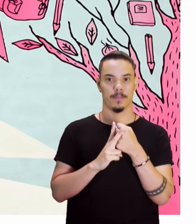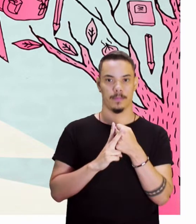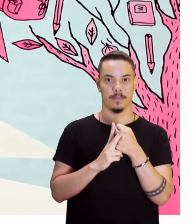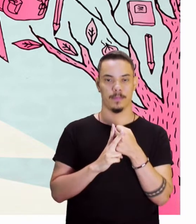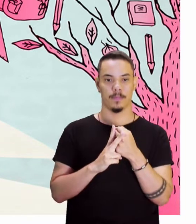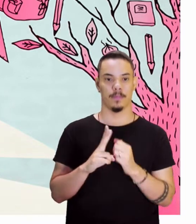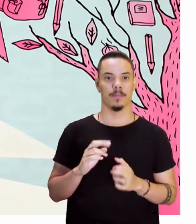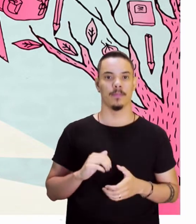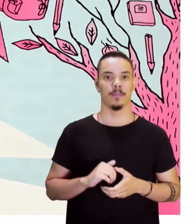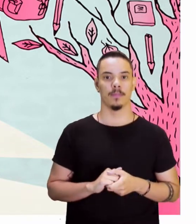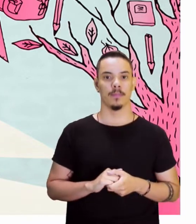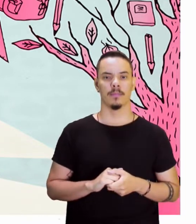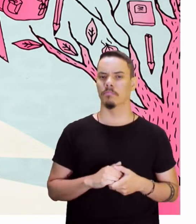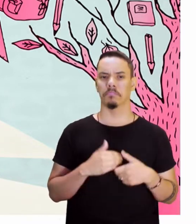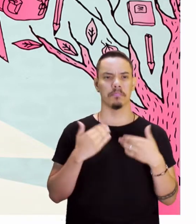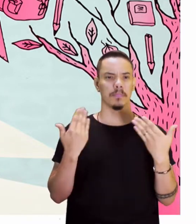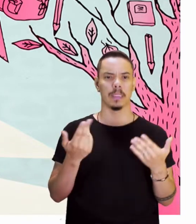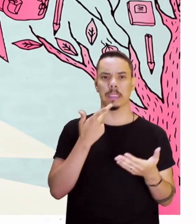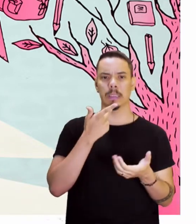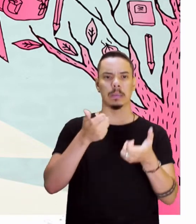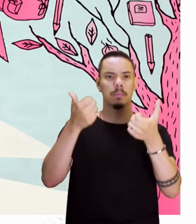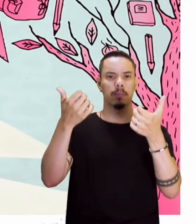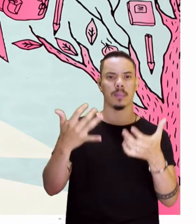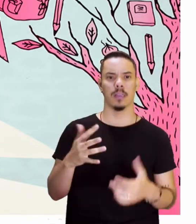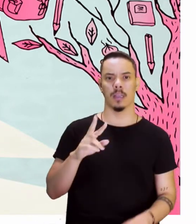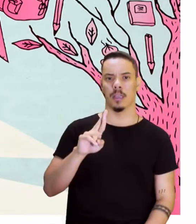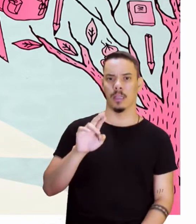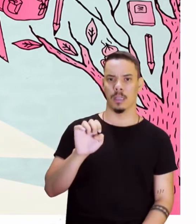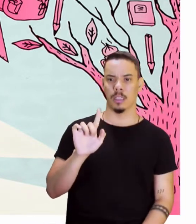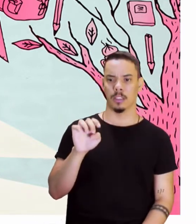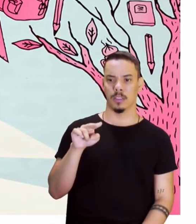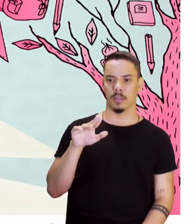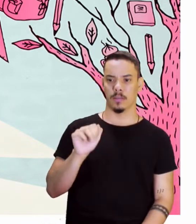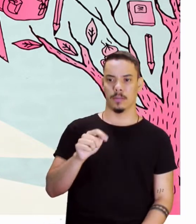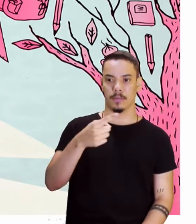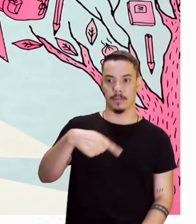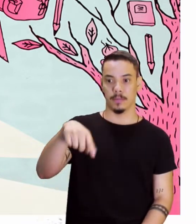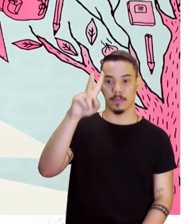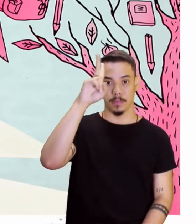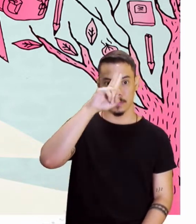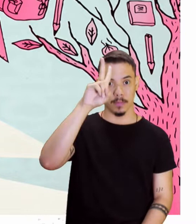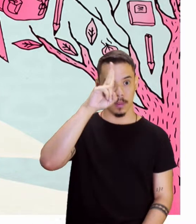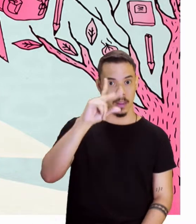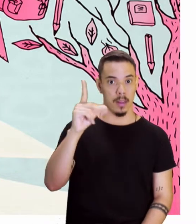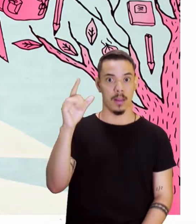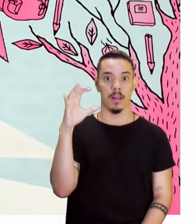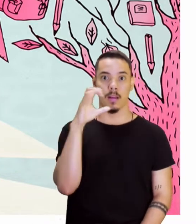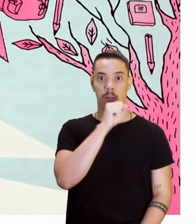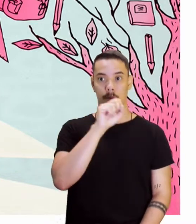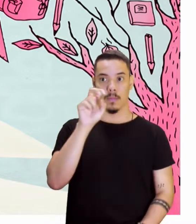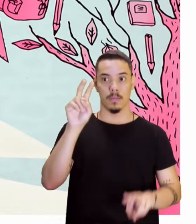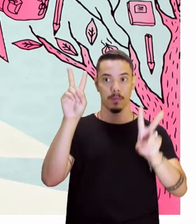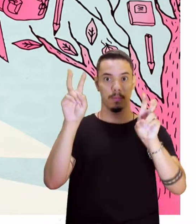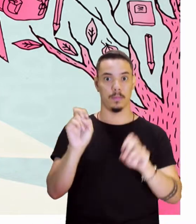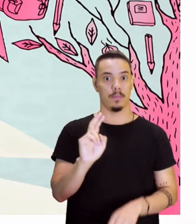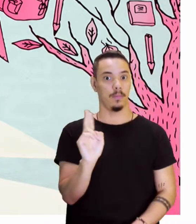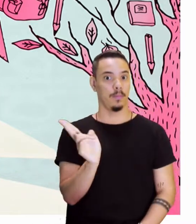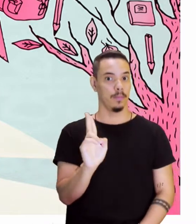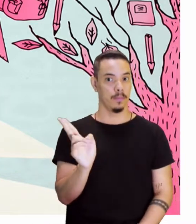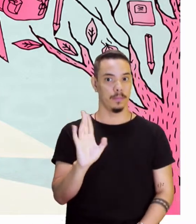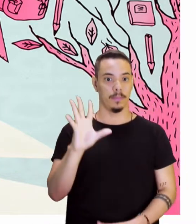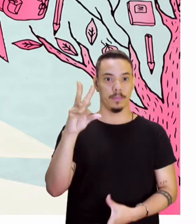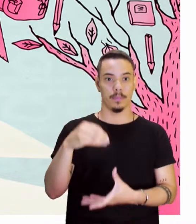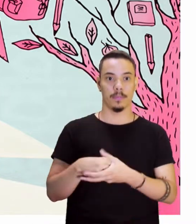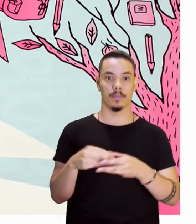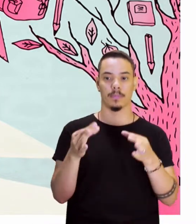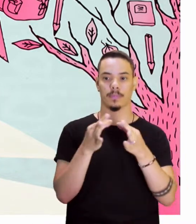verbal. Quando fala regência nominal, você vai lembrar automaticamente dos nomes. Aqui na sintaxe,